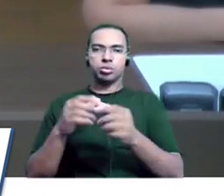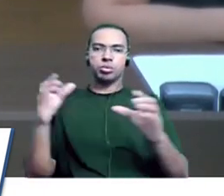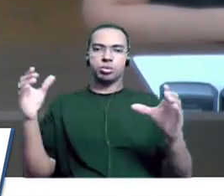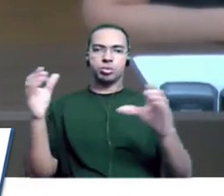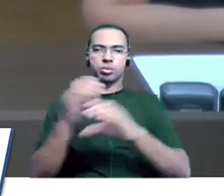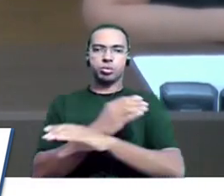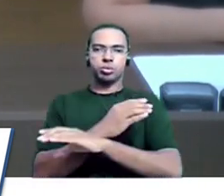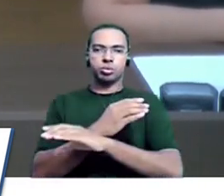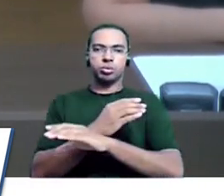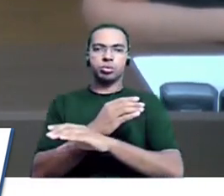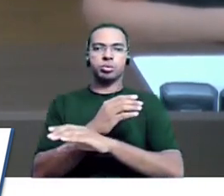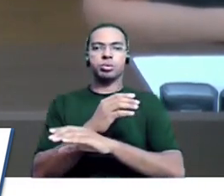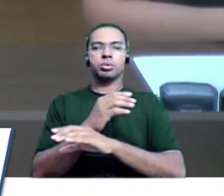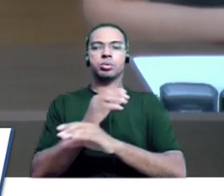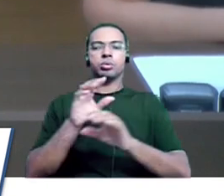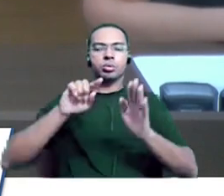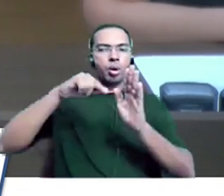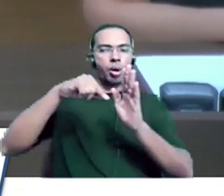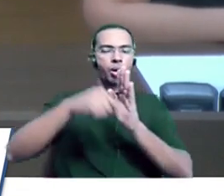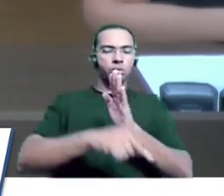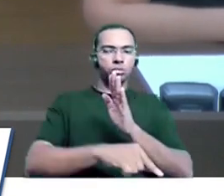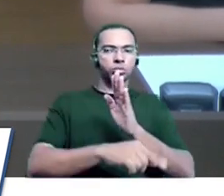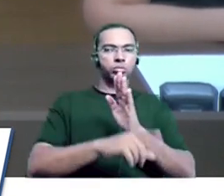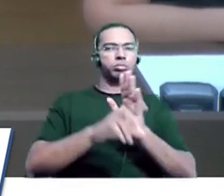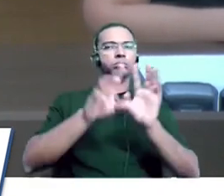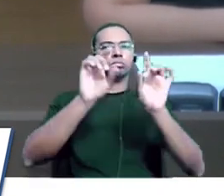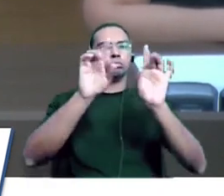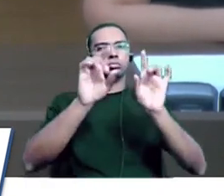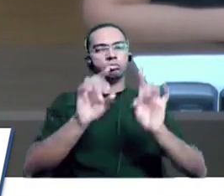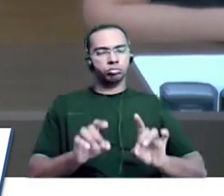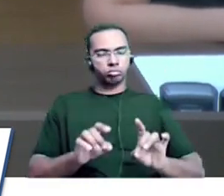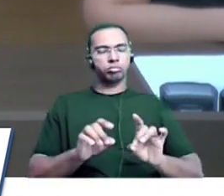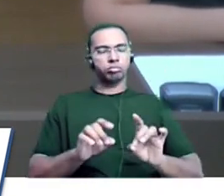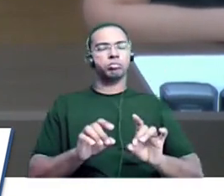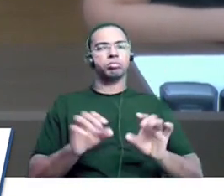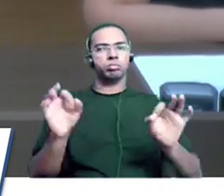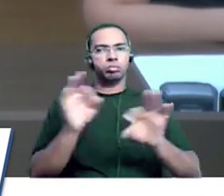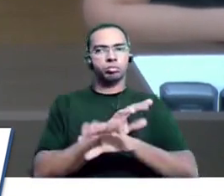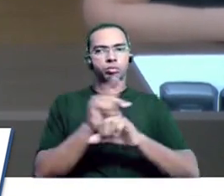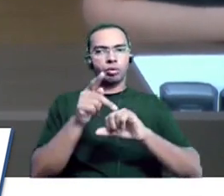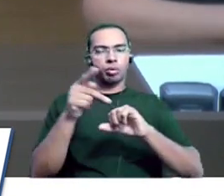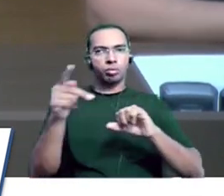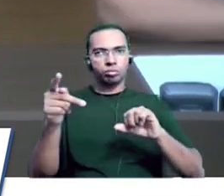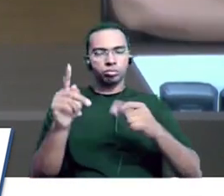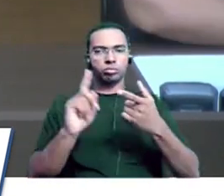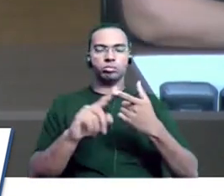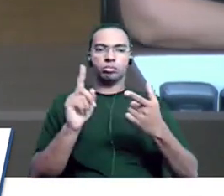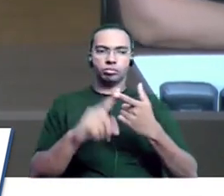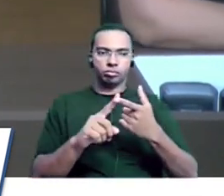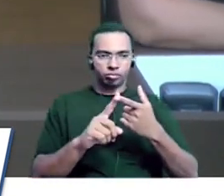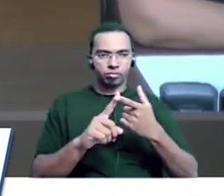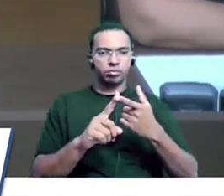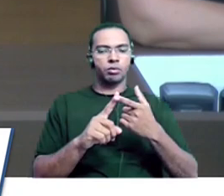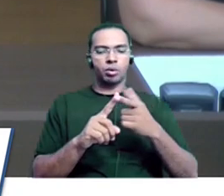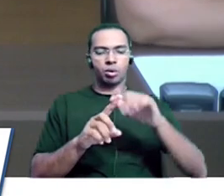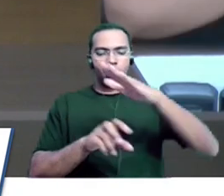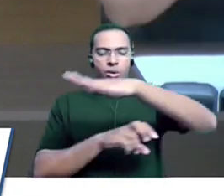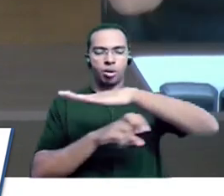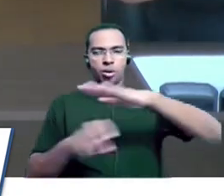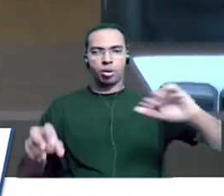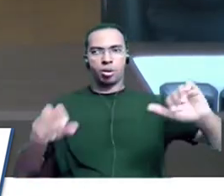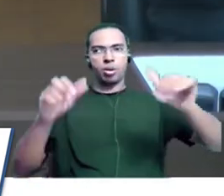de aperfeiçoamento, especialização, pós-graduação e também as bancas de